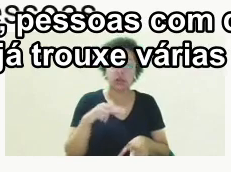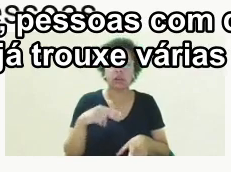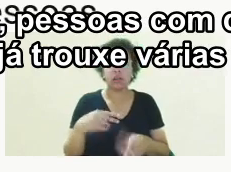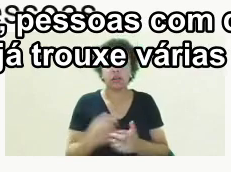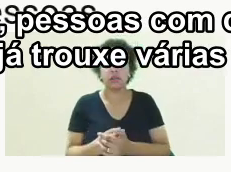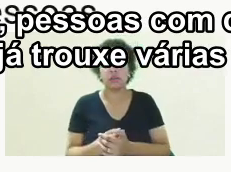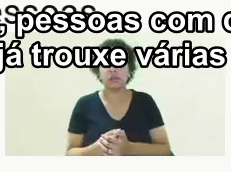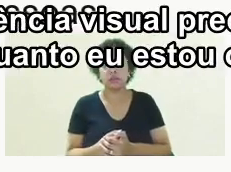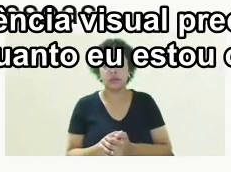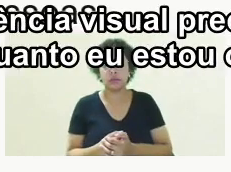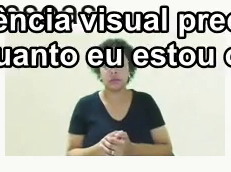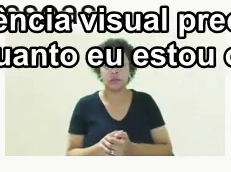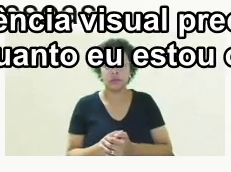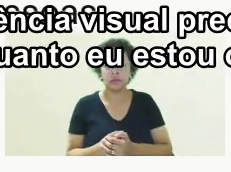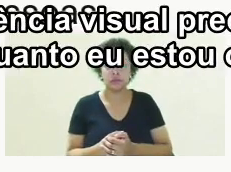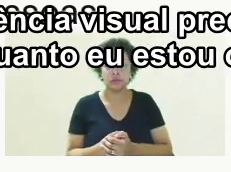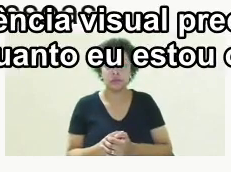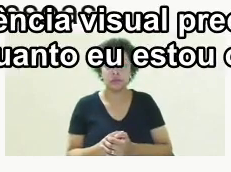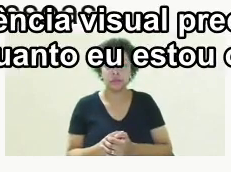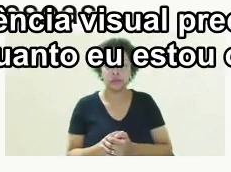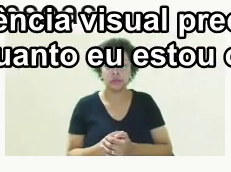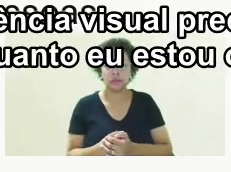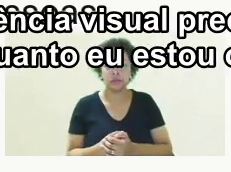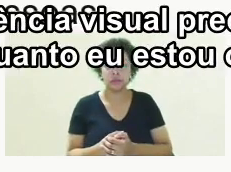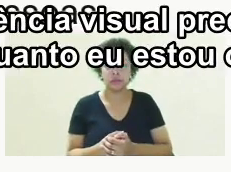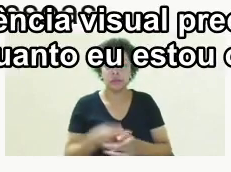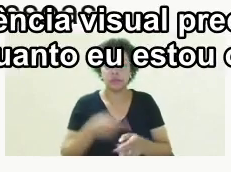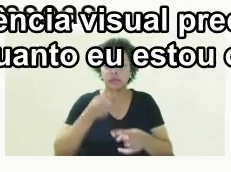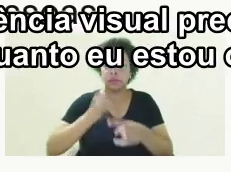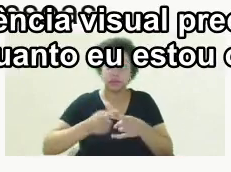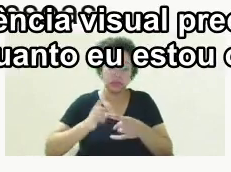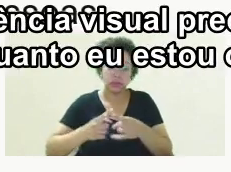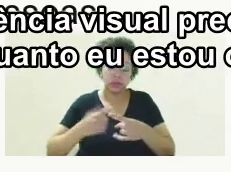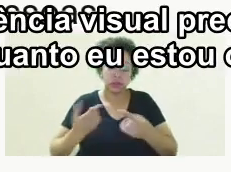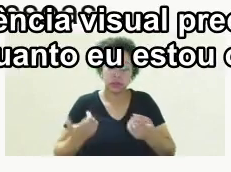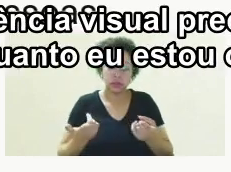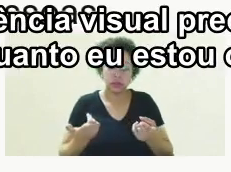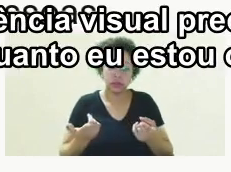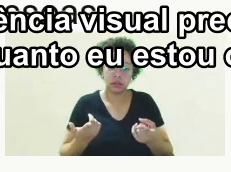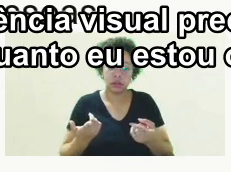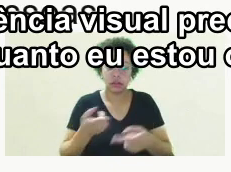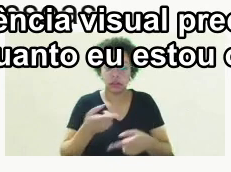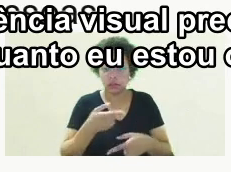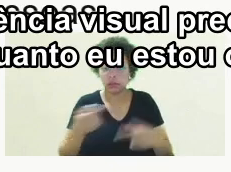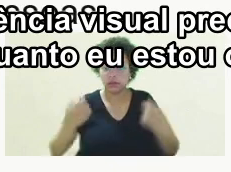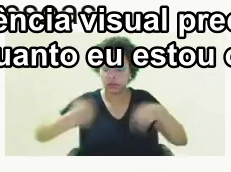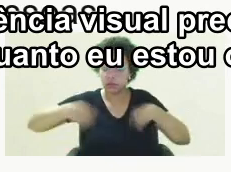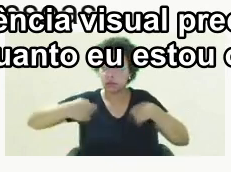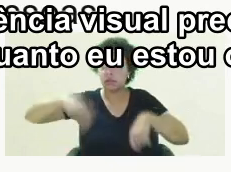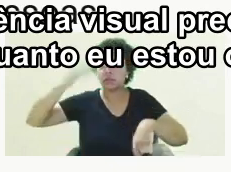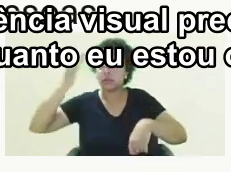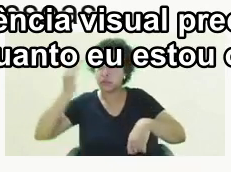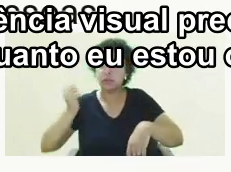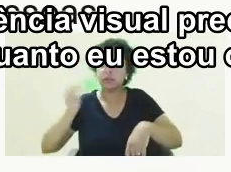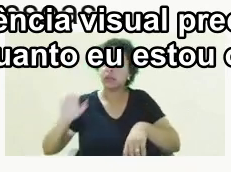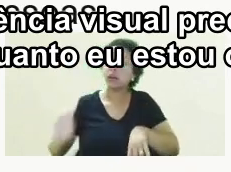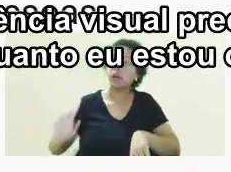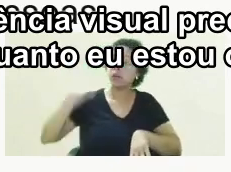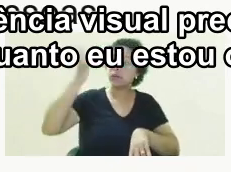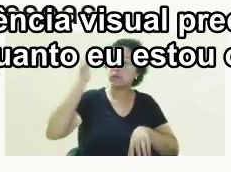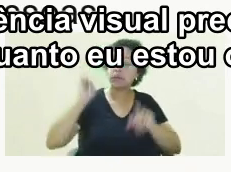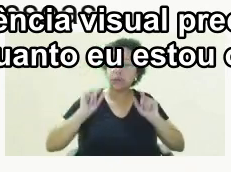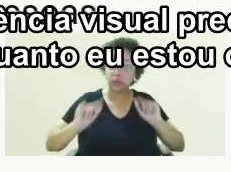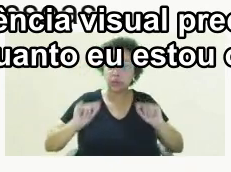trouxe várias vezes aqui, enquanto pessoa com deficiência visual, eu preciso saber o que está acontecendo